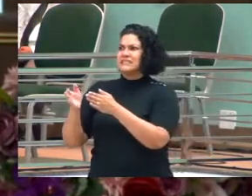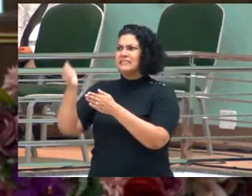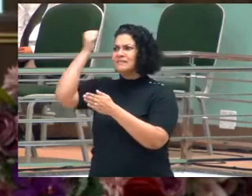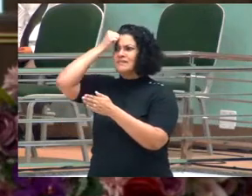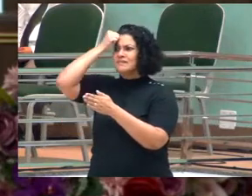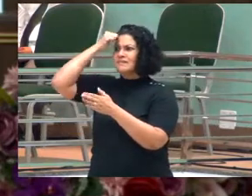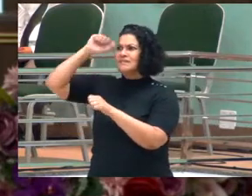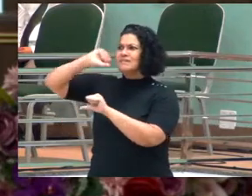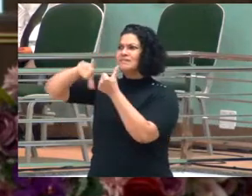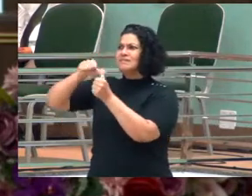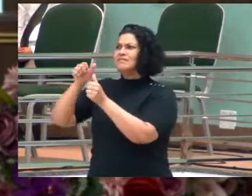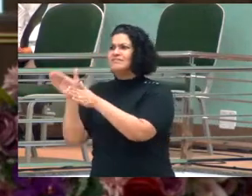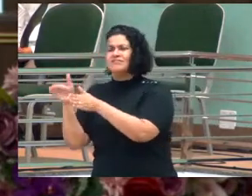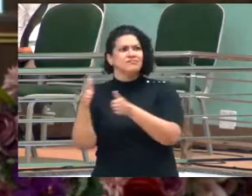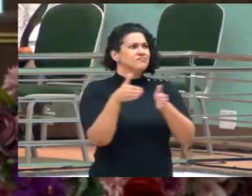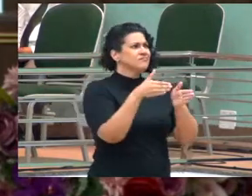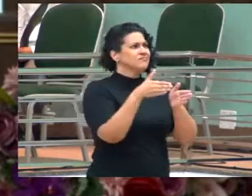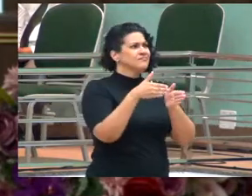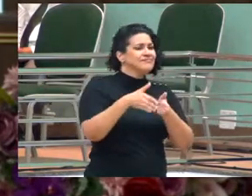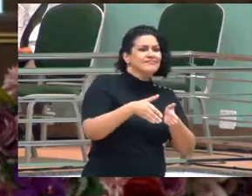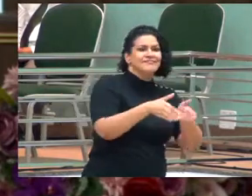mensagem.